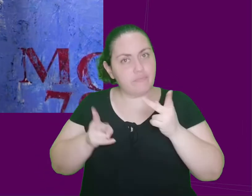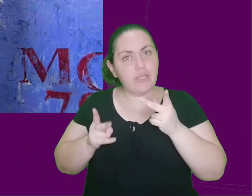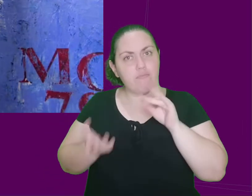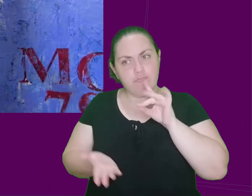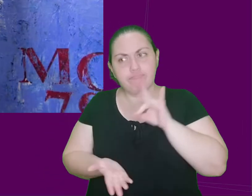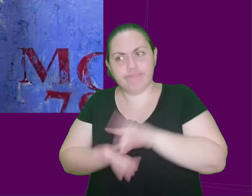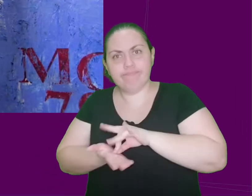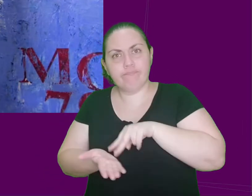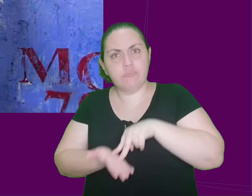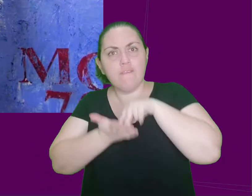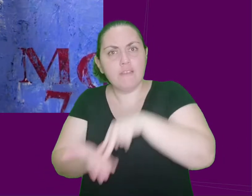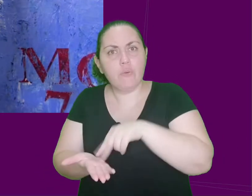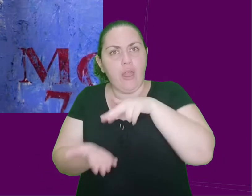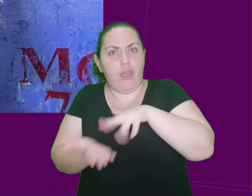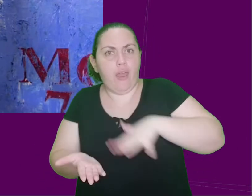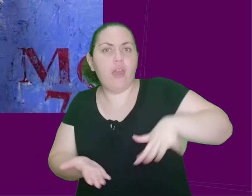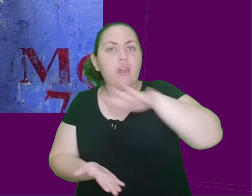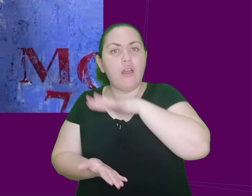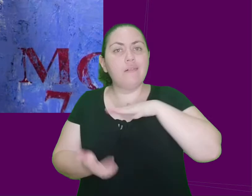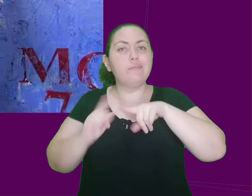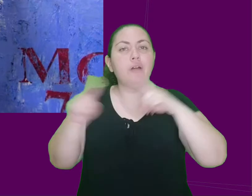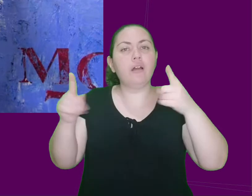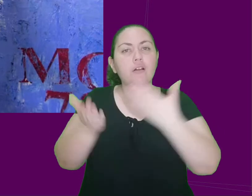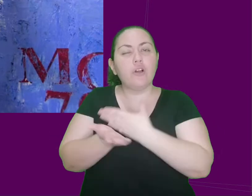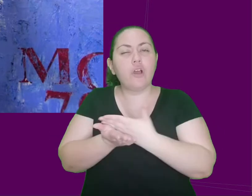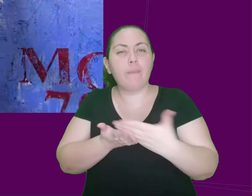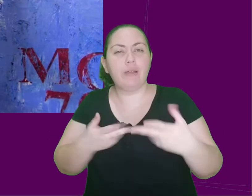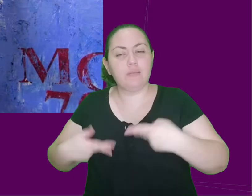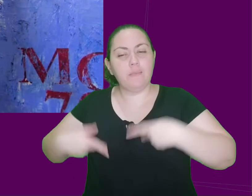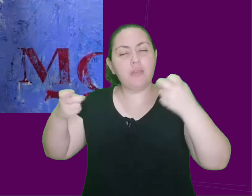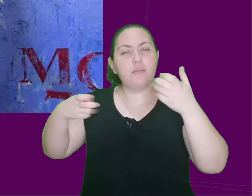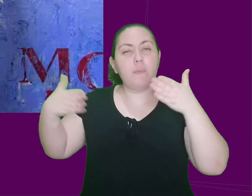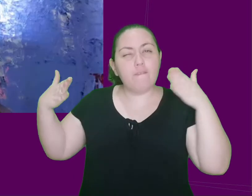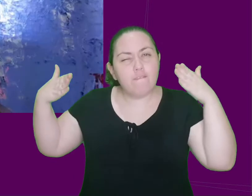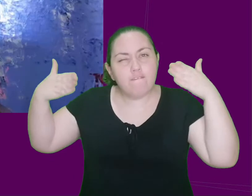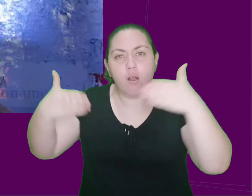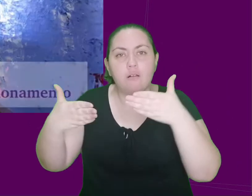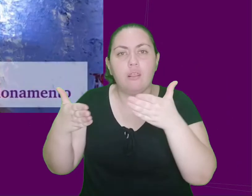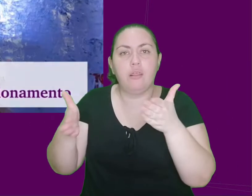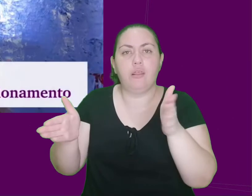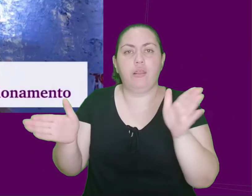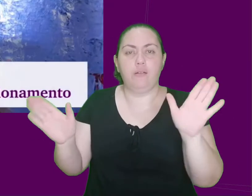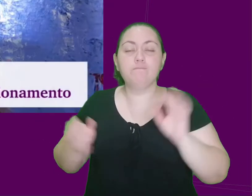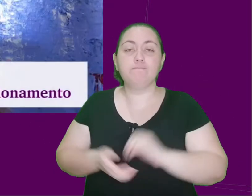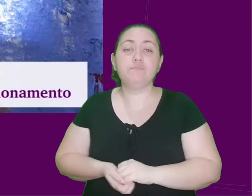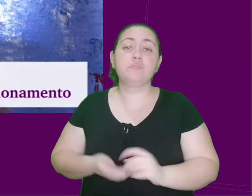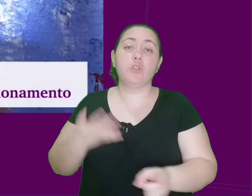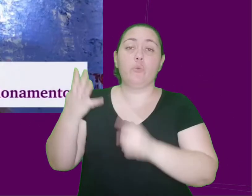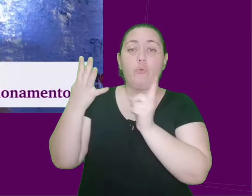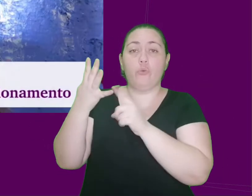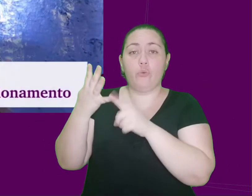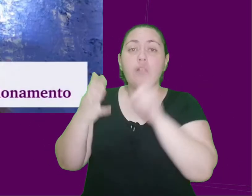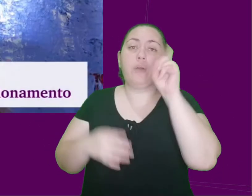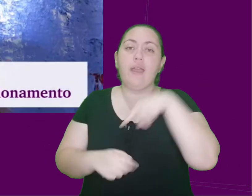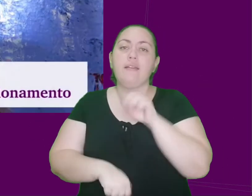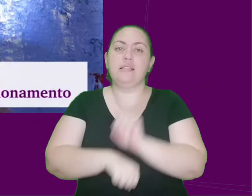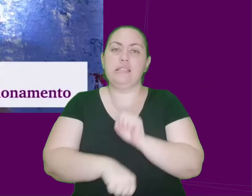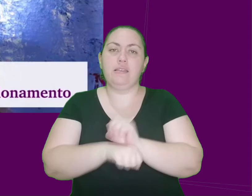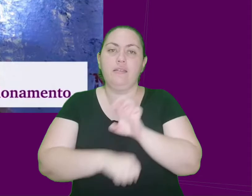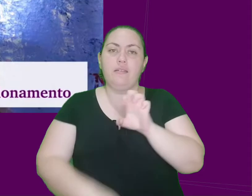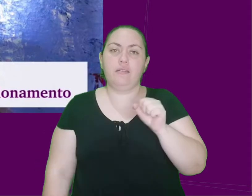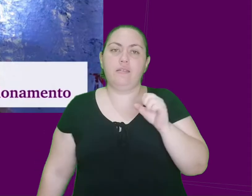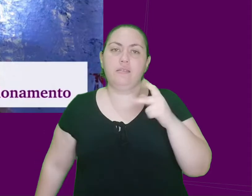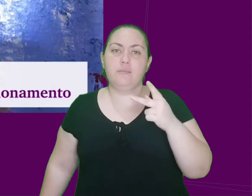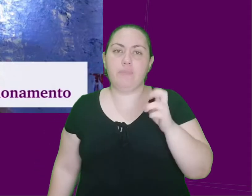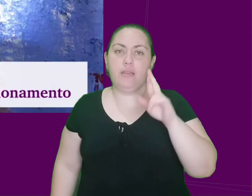realista, o foco começa a se distorcer levemente. O quarto conto seria Espera, centrado na